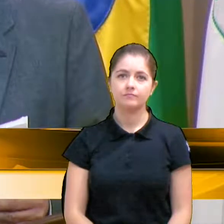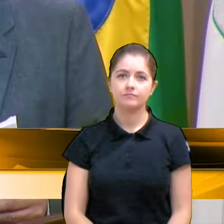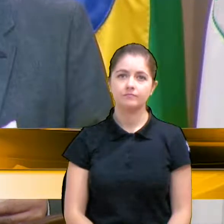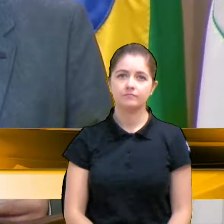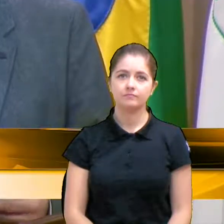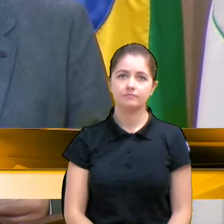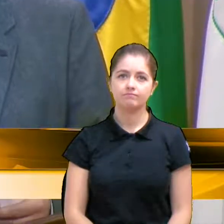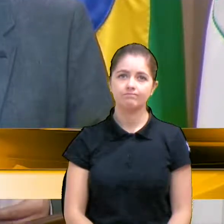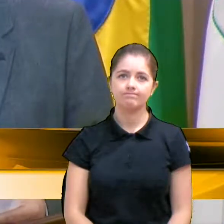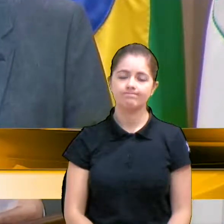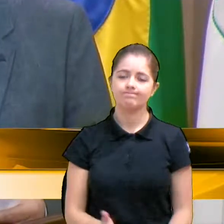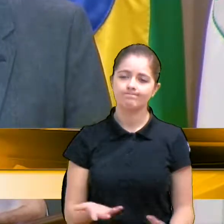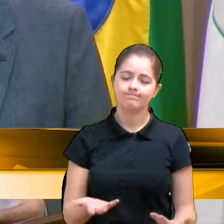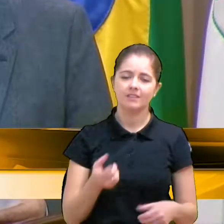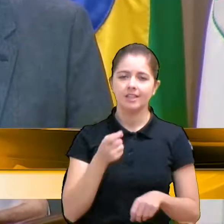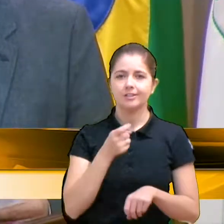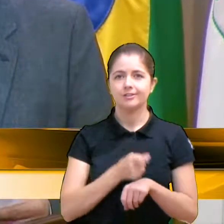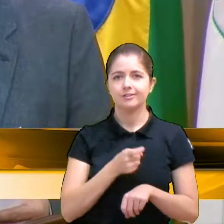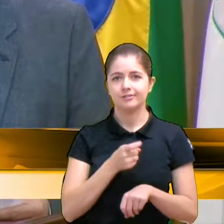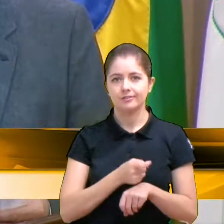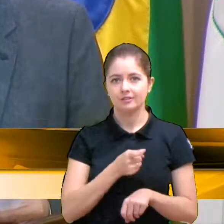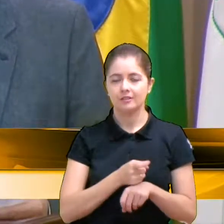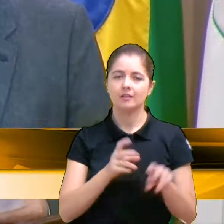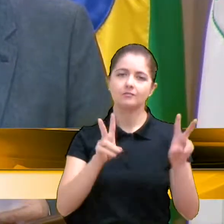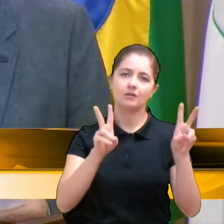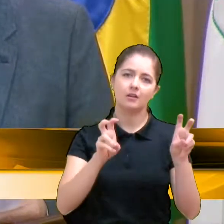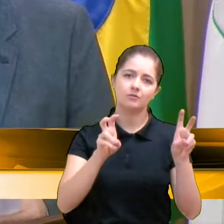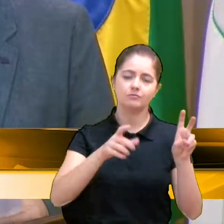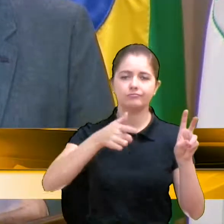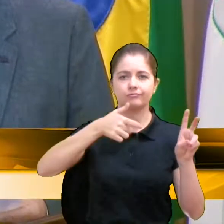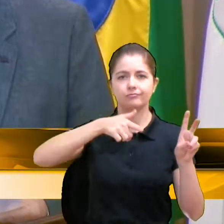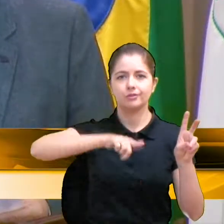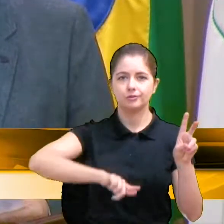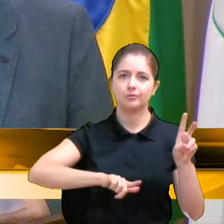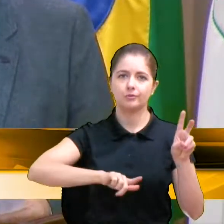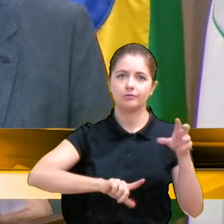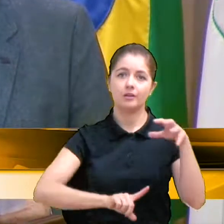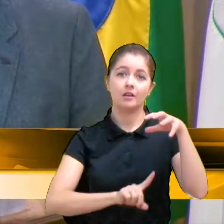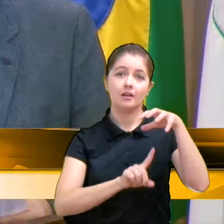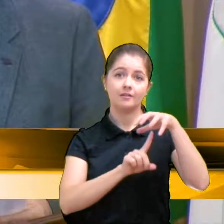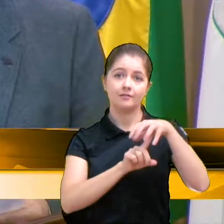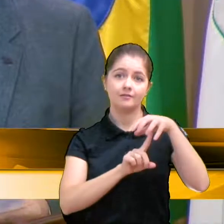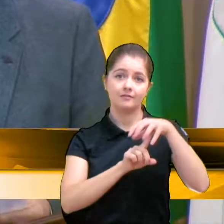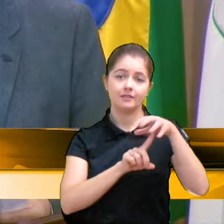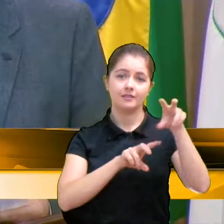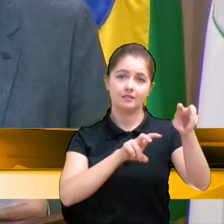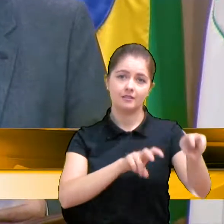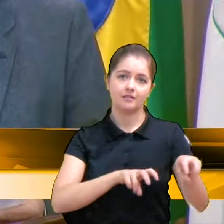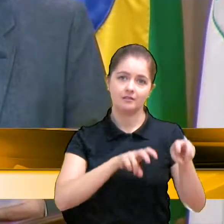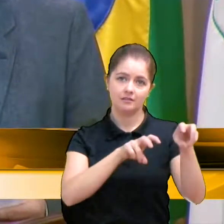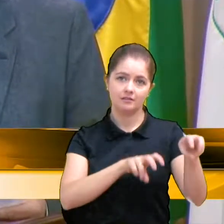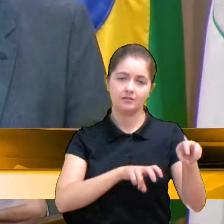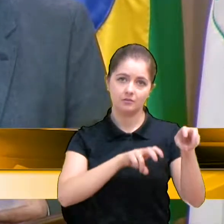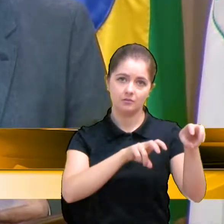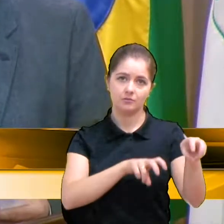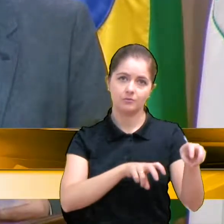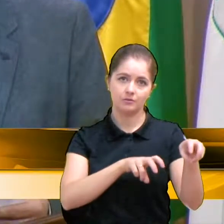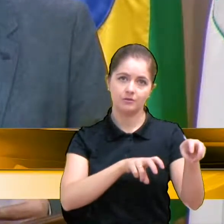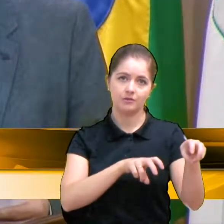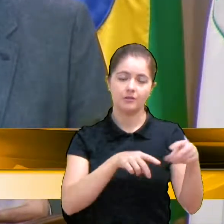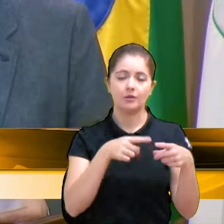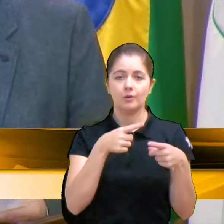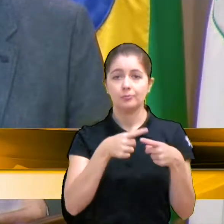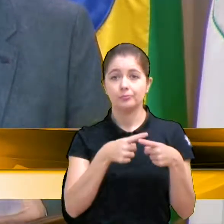Fica um pouco chato a gente voltar a falar o tema novamente da Feira do Agricultor, né? Onde que a gente